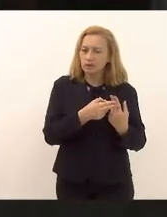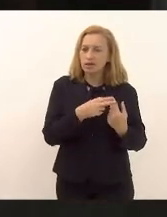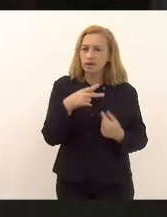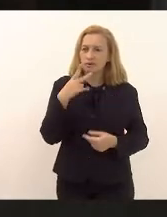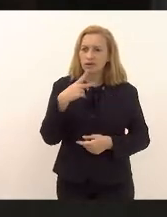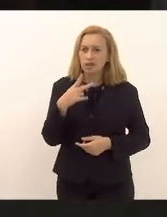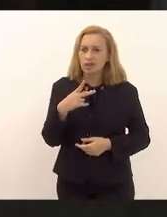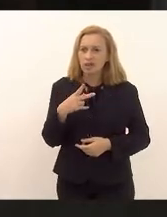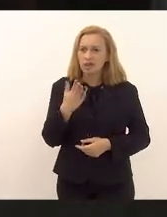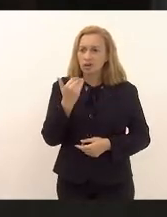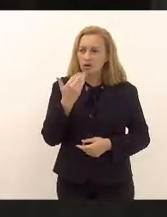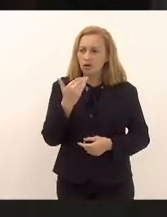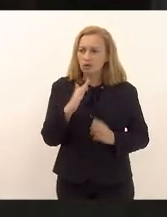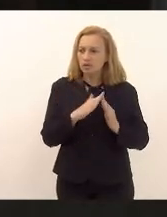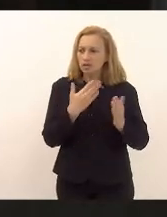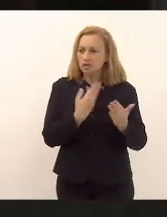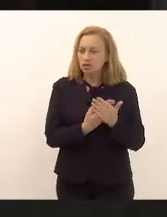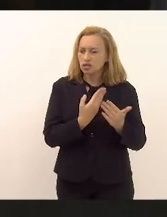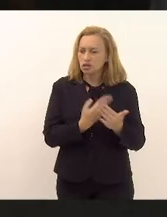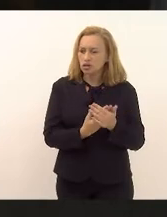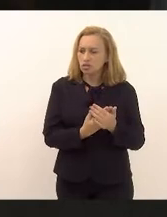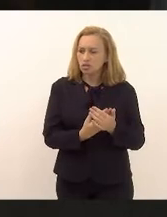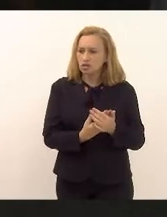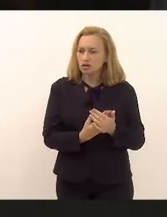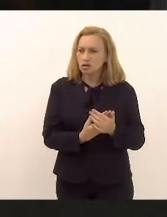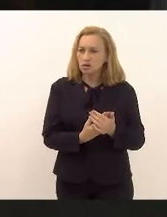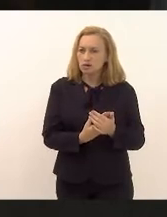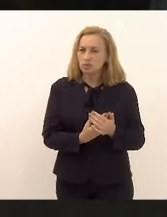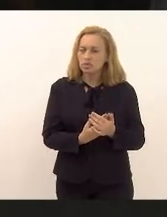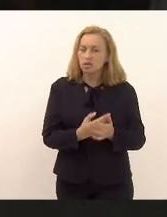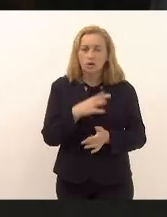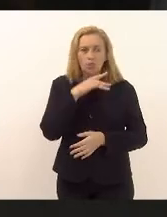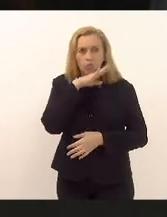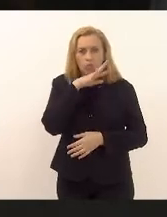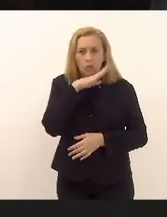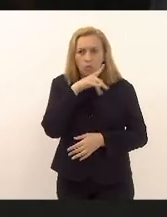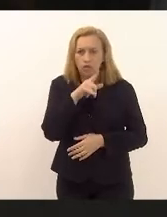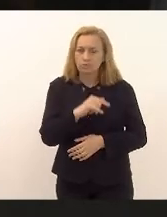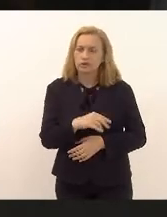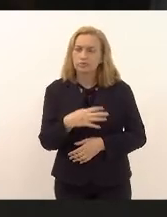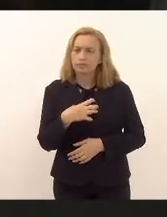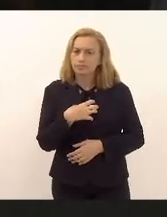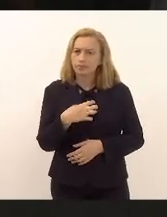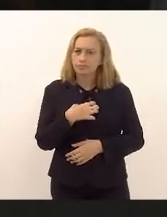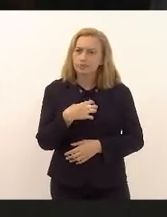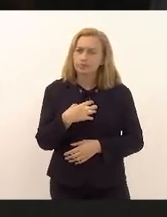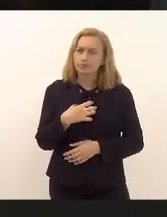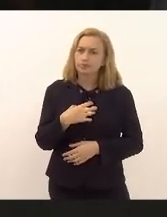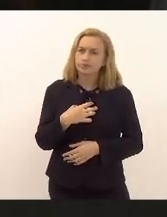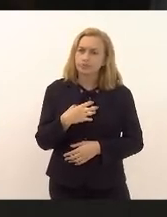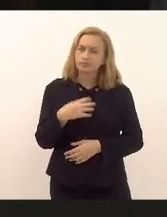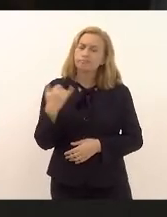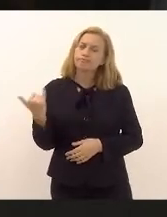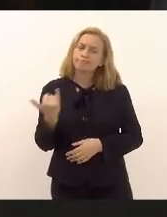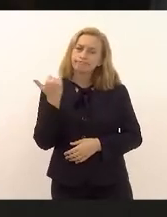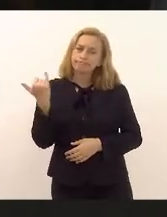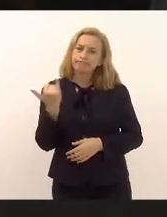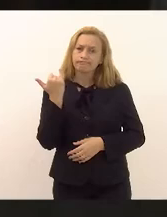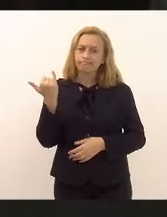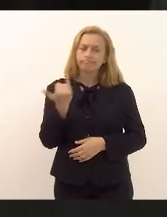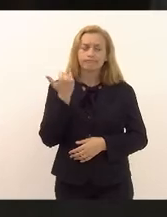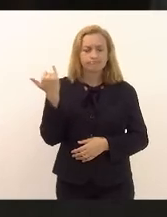a merenda escolar, inclusive, estava precarizada e que, nesse sentido, era